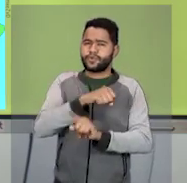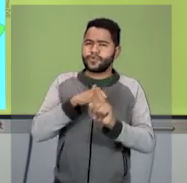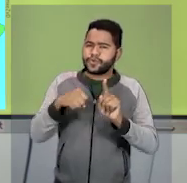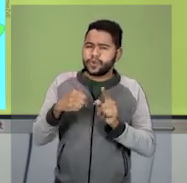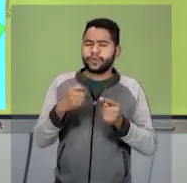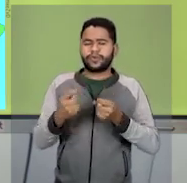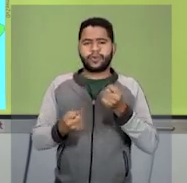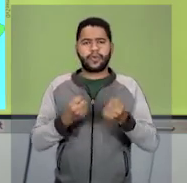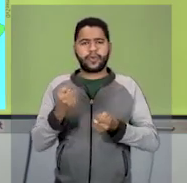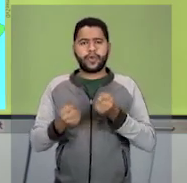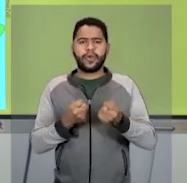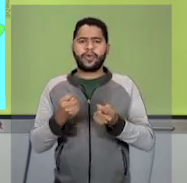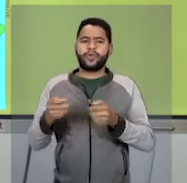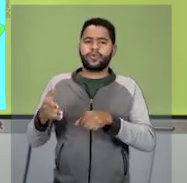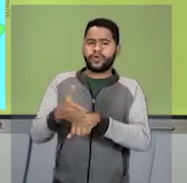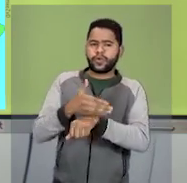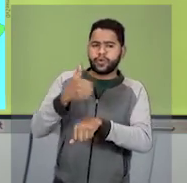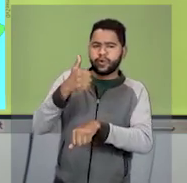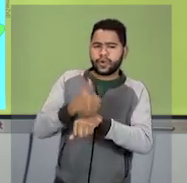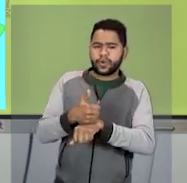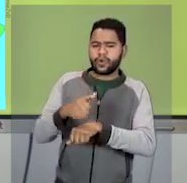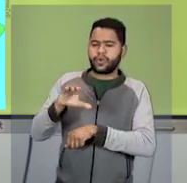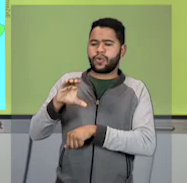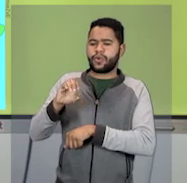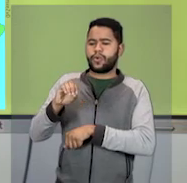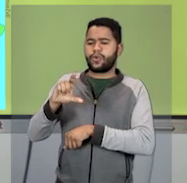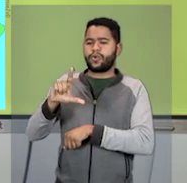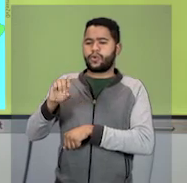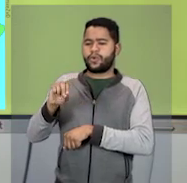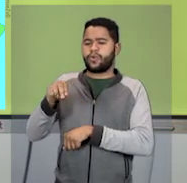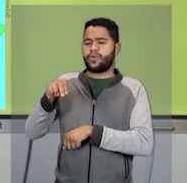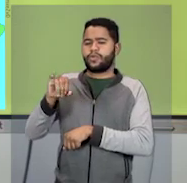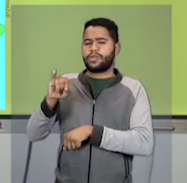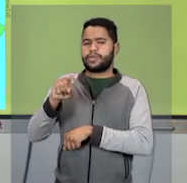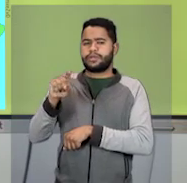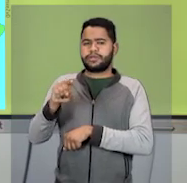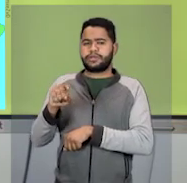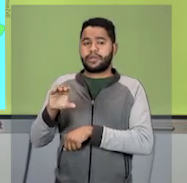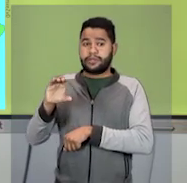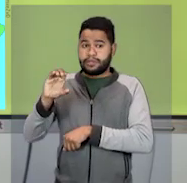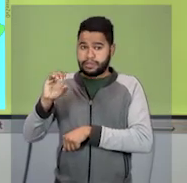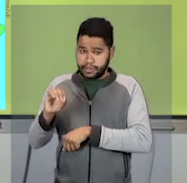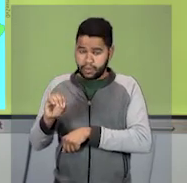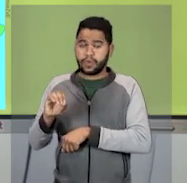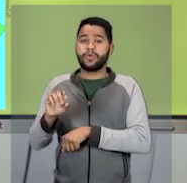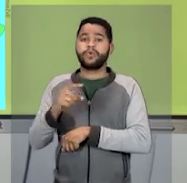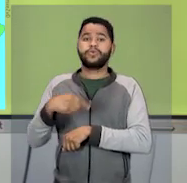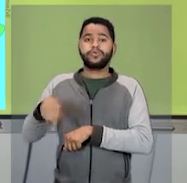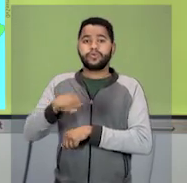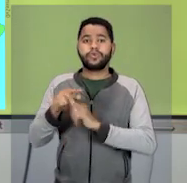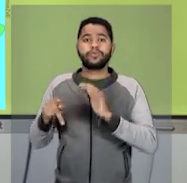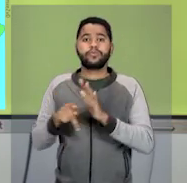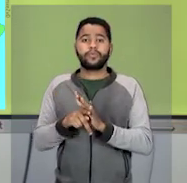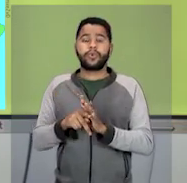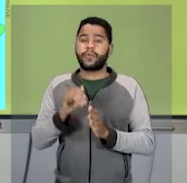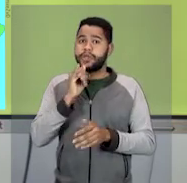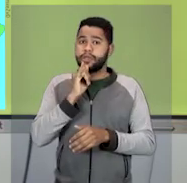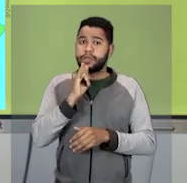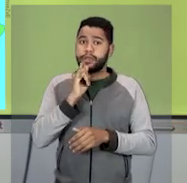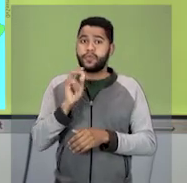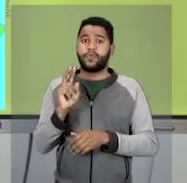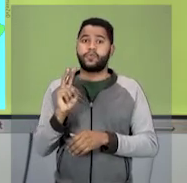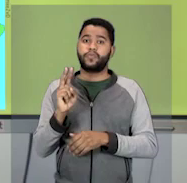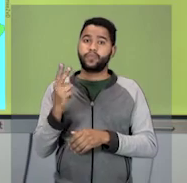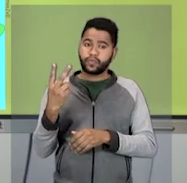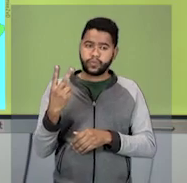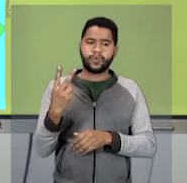socioeconômica, a questão de colonização, né, o tipo de colonização que aconteceu na região, nós vamos regionalizar o continente americano em 2.